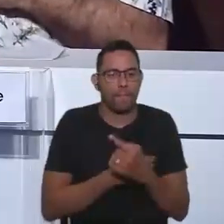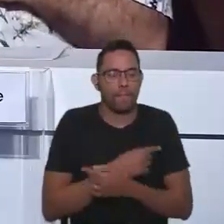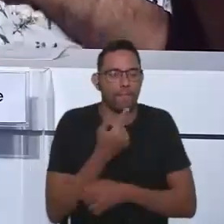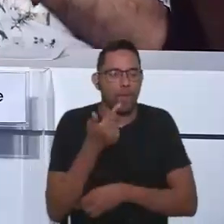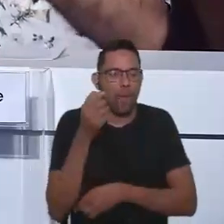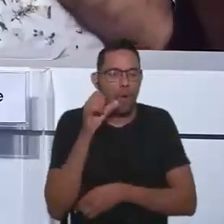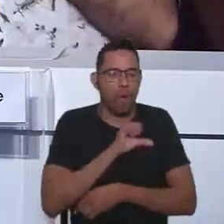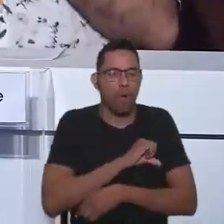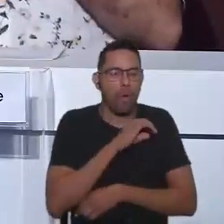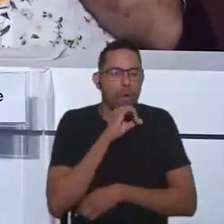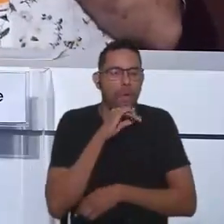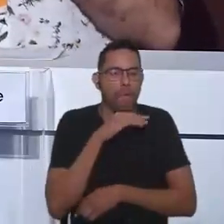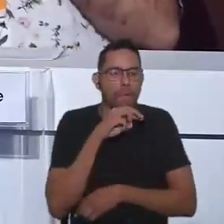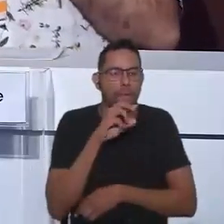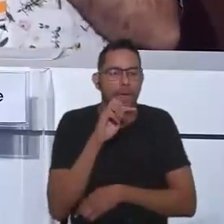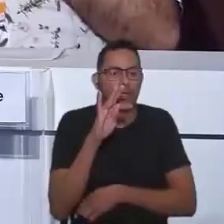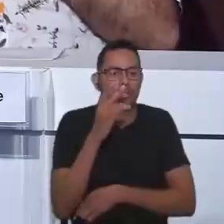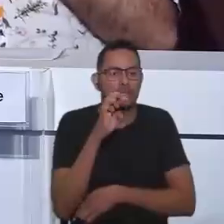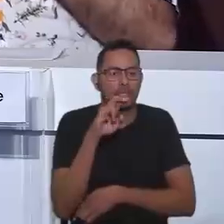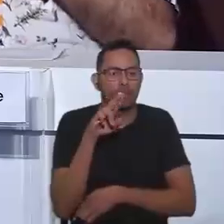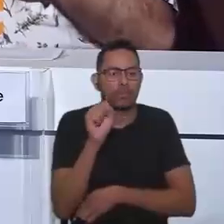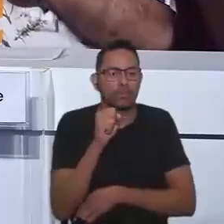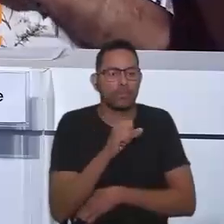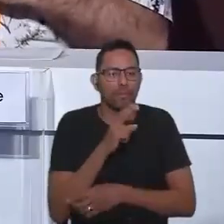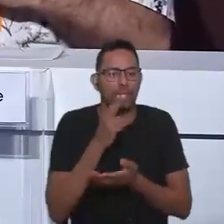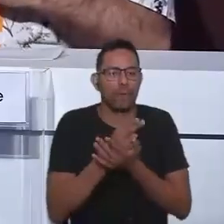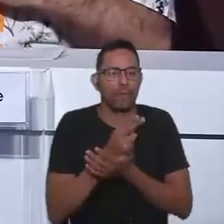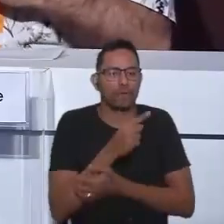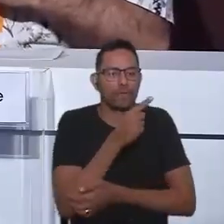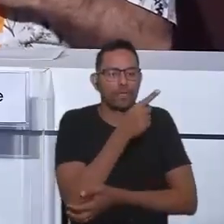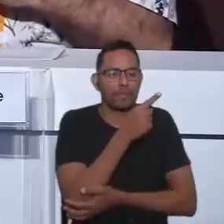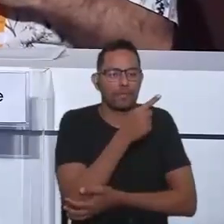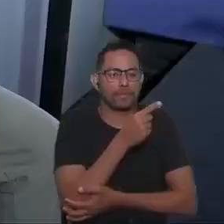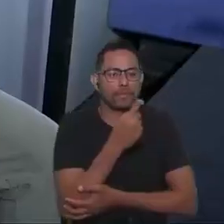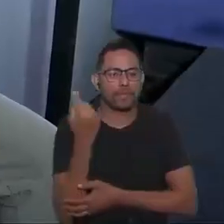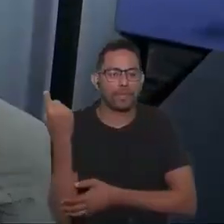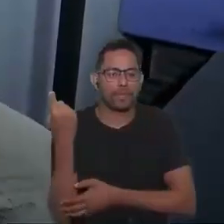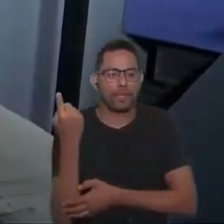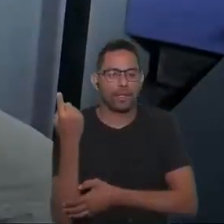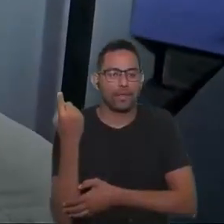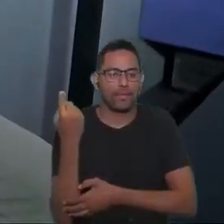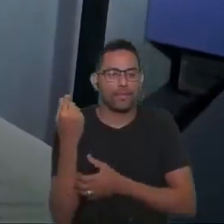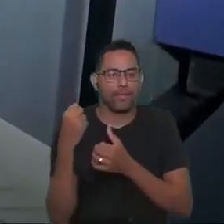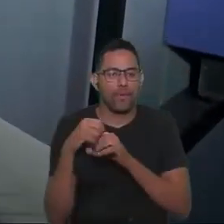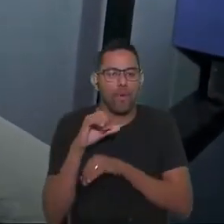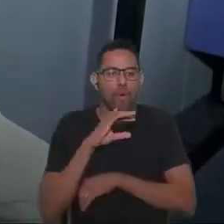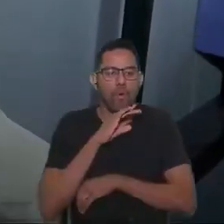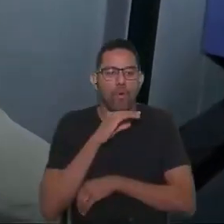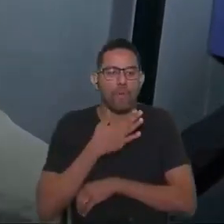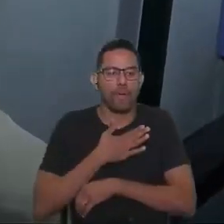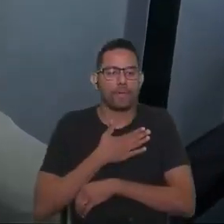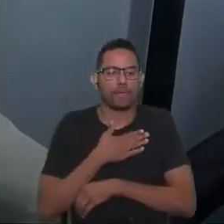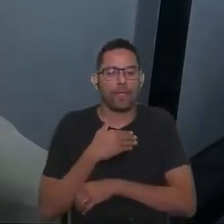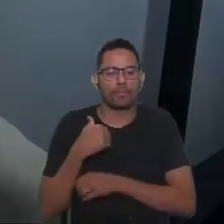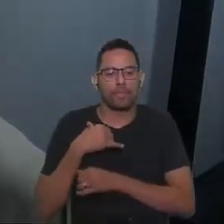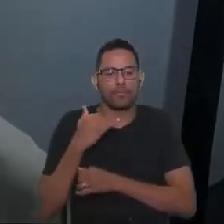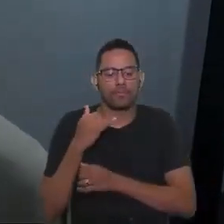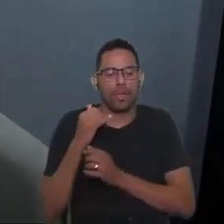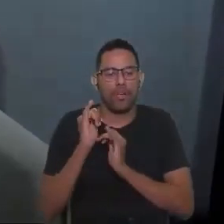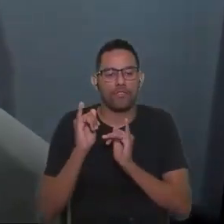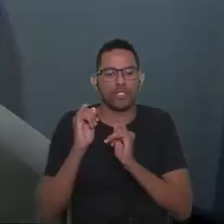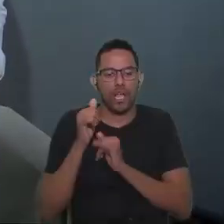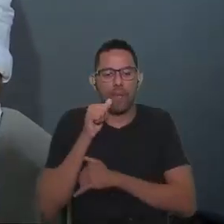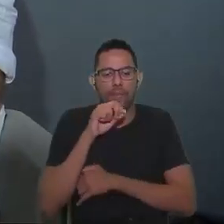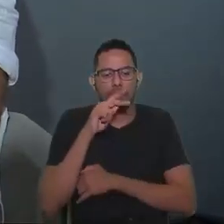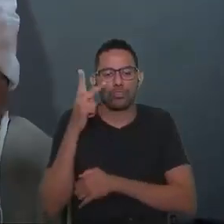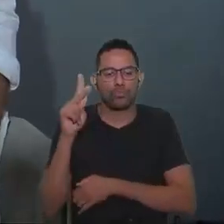com o Mateus. Fui horrível. E, inclusive, eu fui tão horrível que ele ficou horrível comigo. E eu até disse, eu vou contar tudo